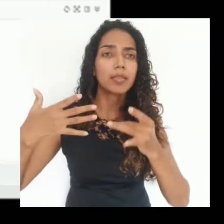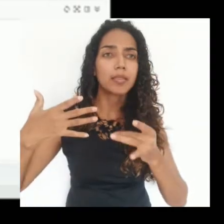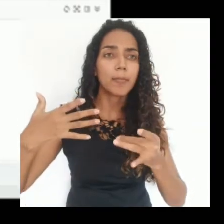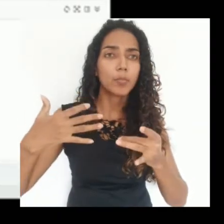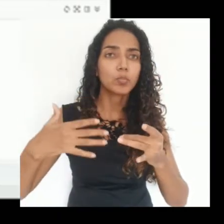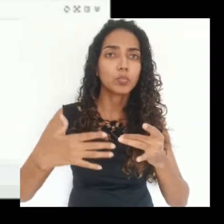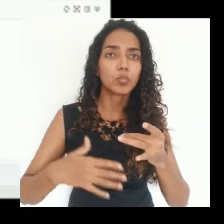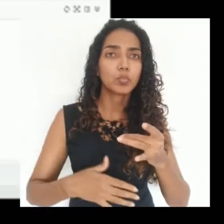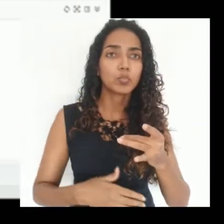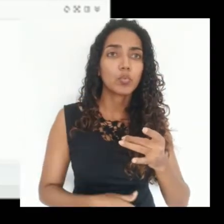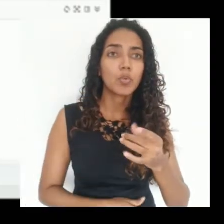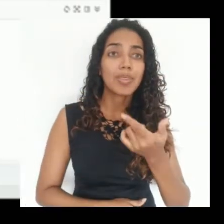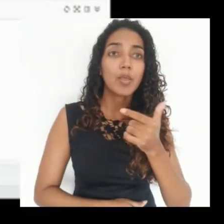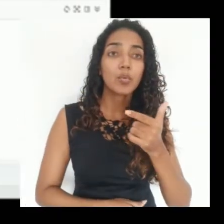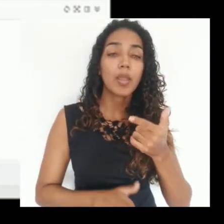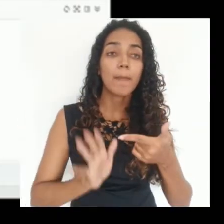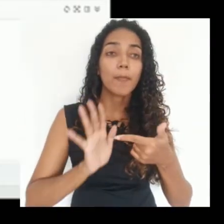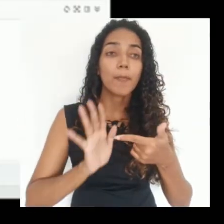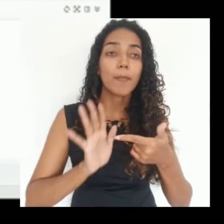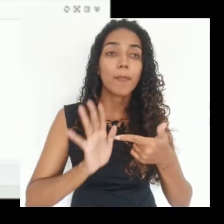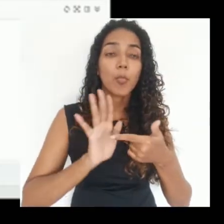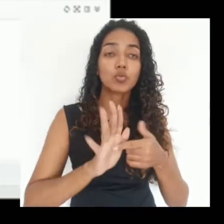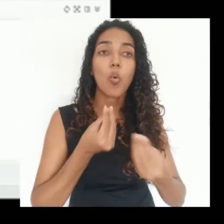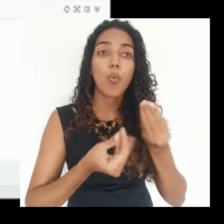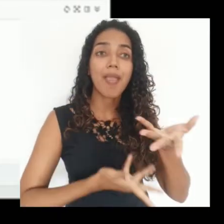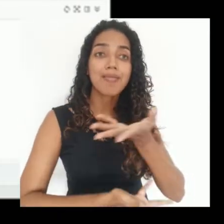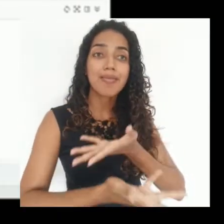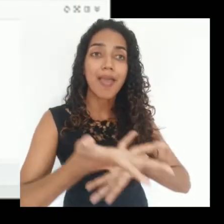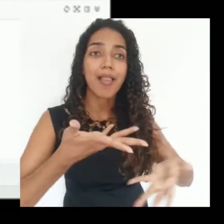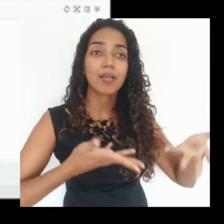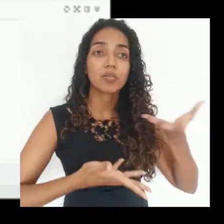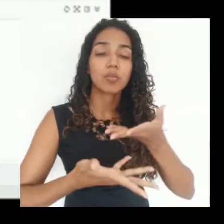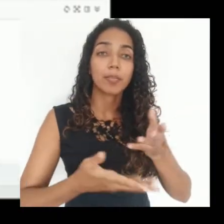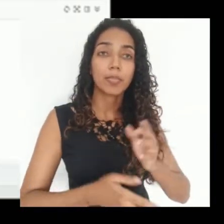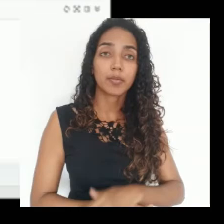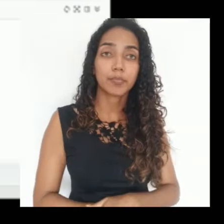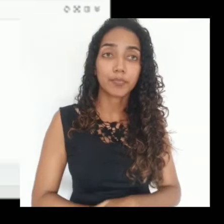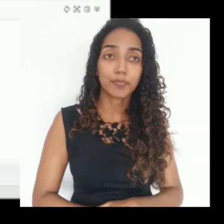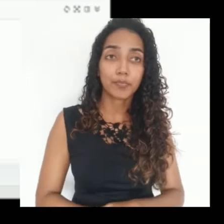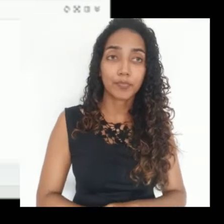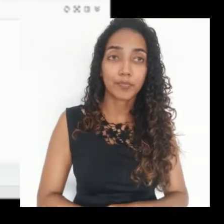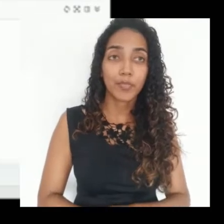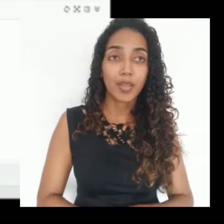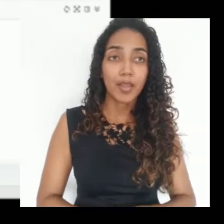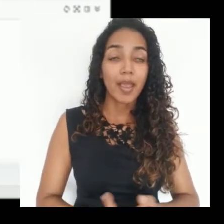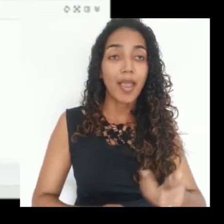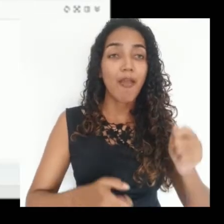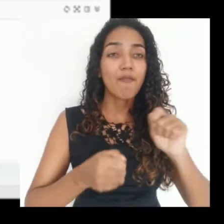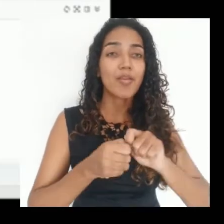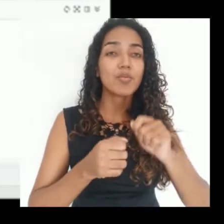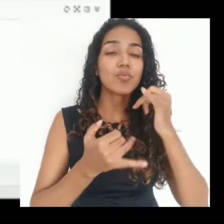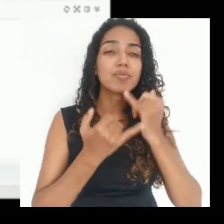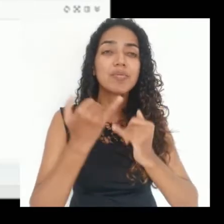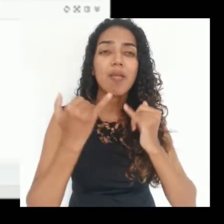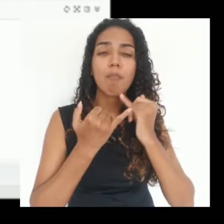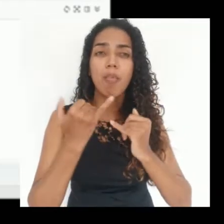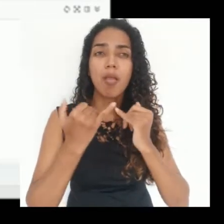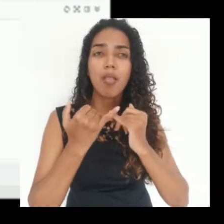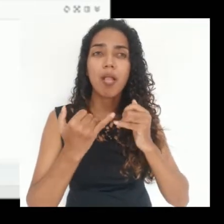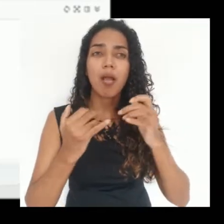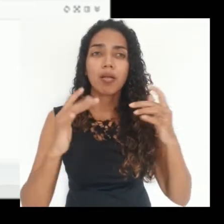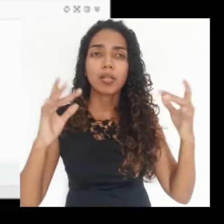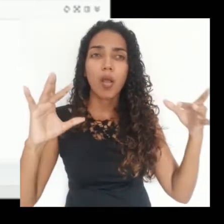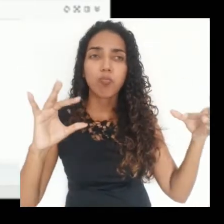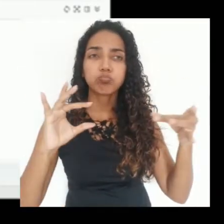que indique esse relacionamento. A implementação ela vai ser muito parecida com a implementação da associação. E o contexto